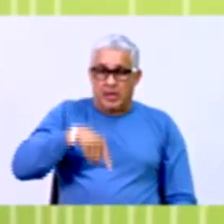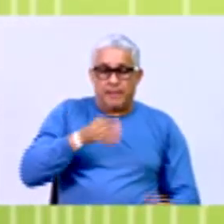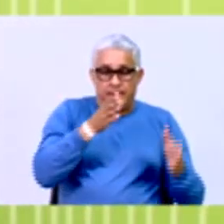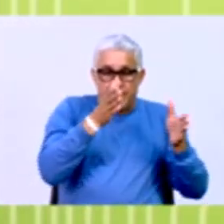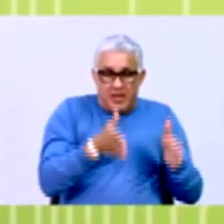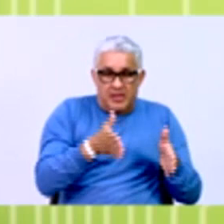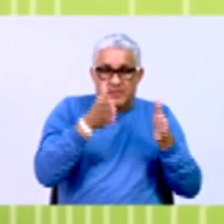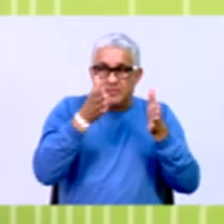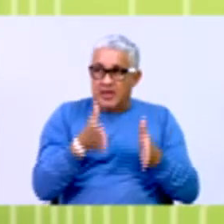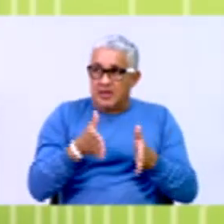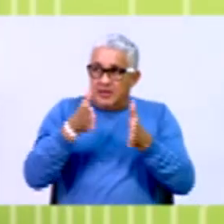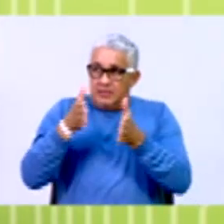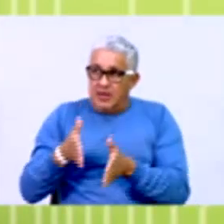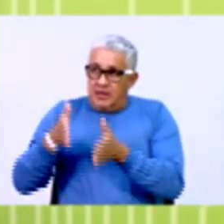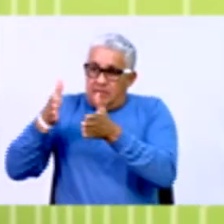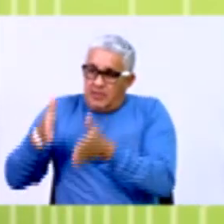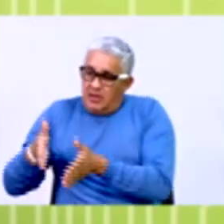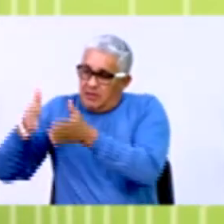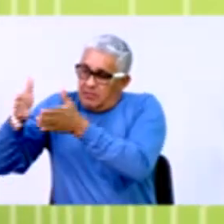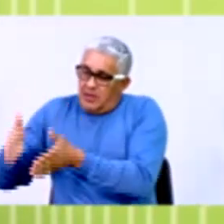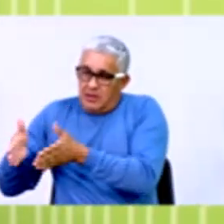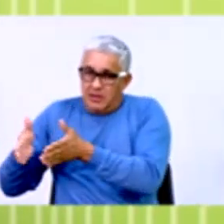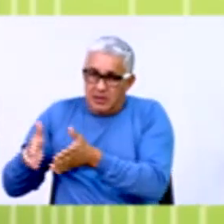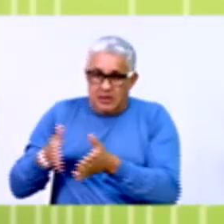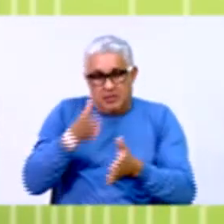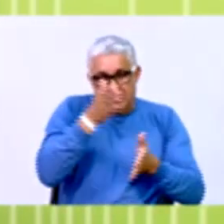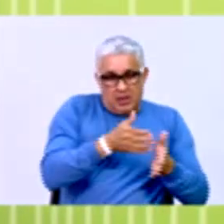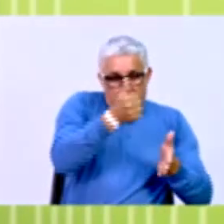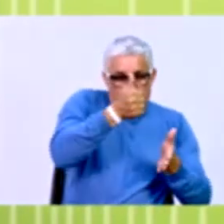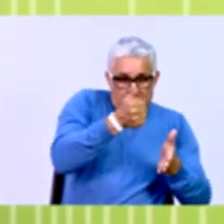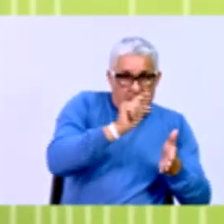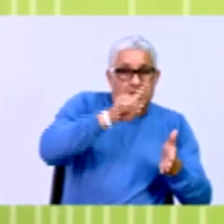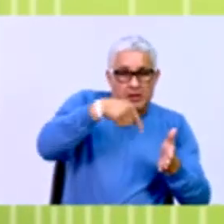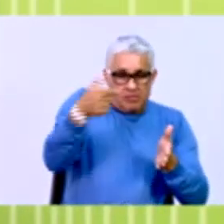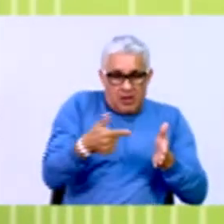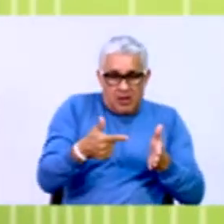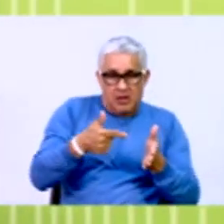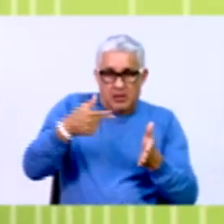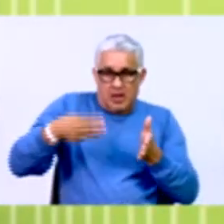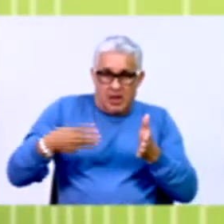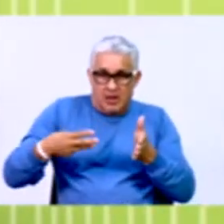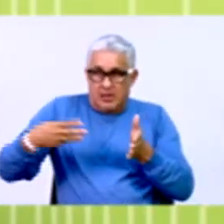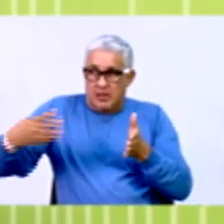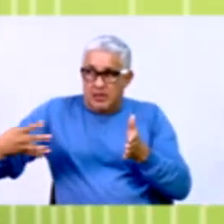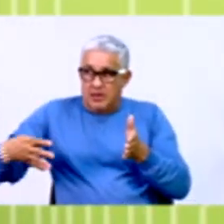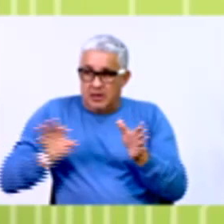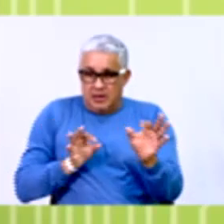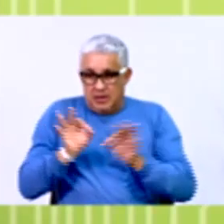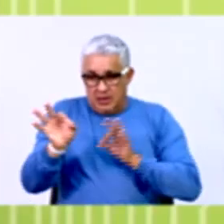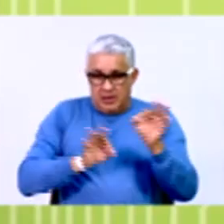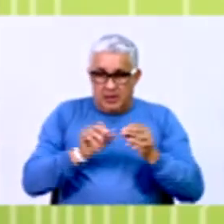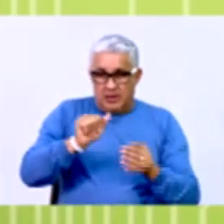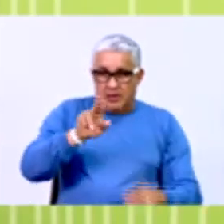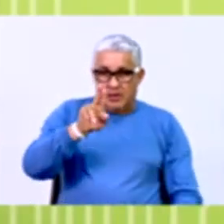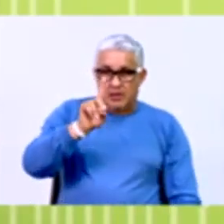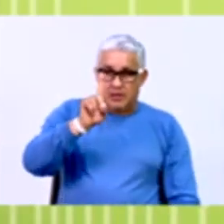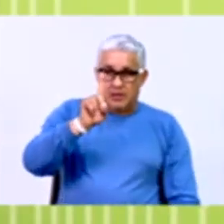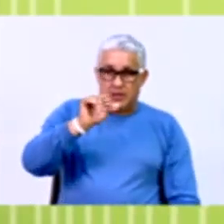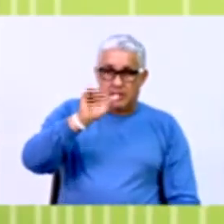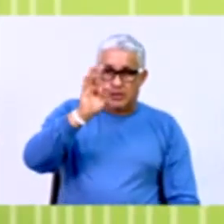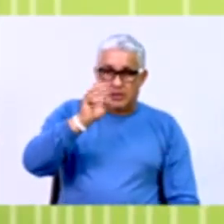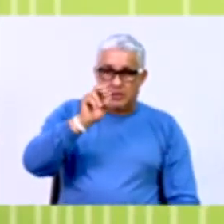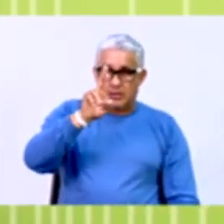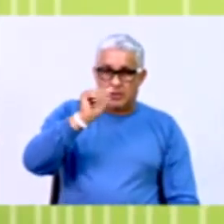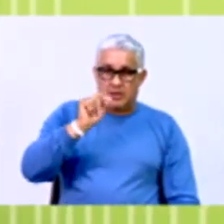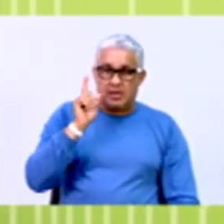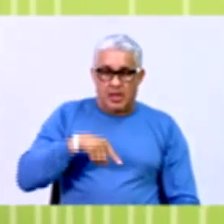objetivo. Cada passo, ele alimenta o passo seguinte de forma organizada. Então, a auditoria é exatamente isso. É